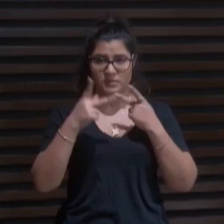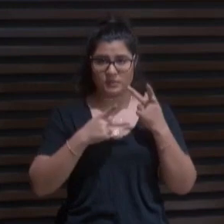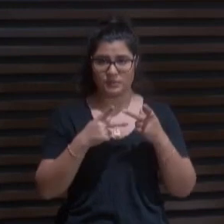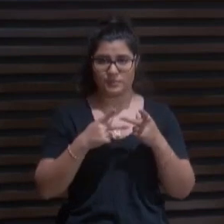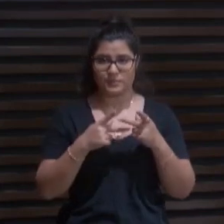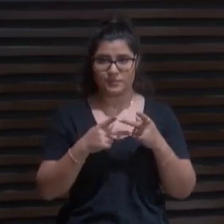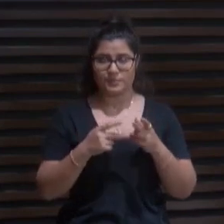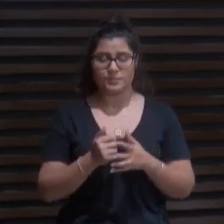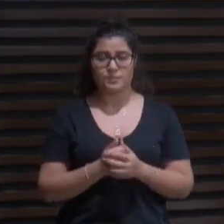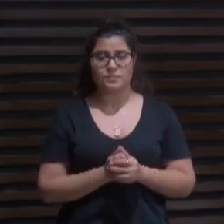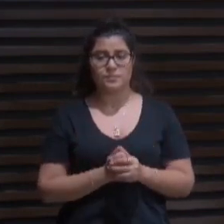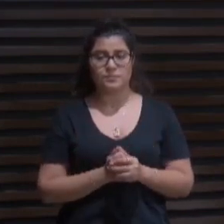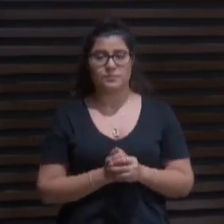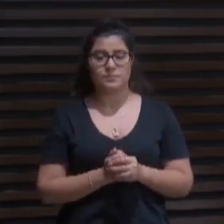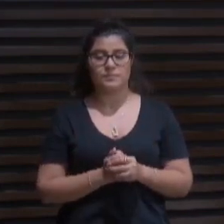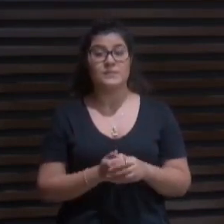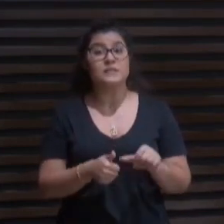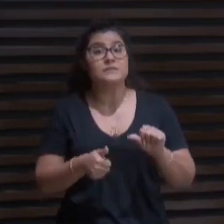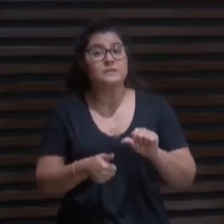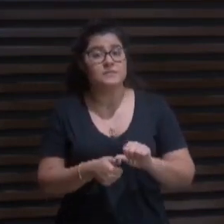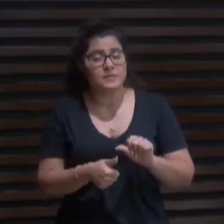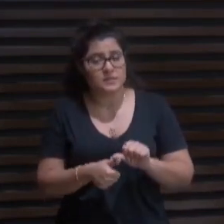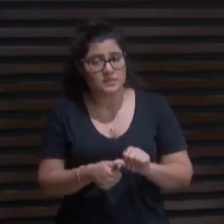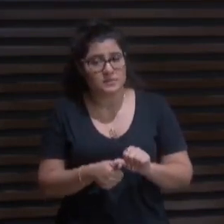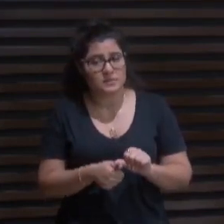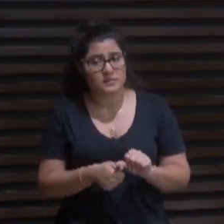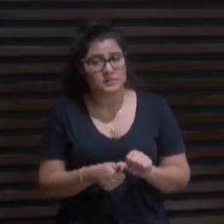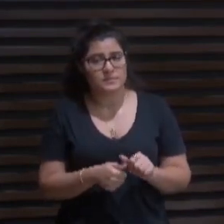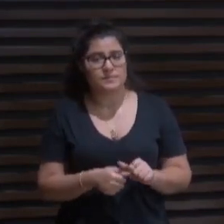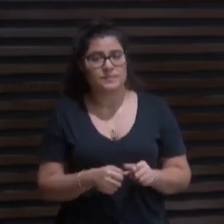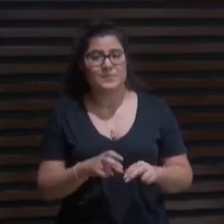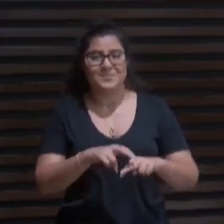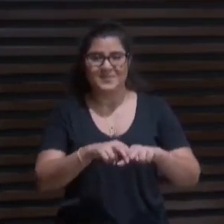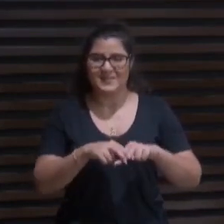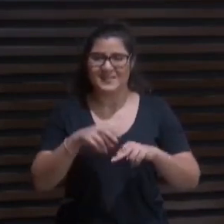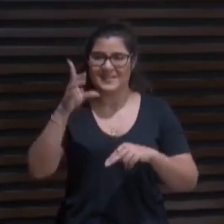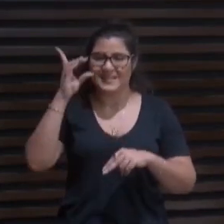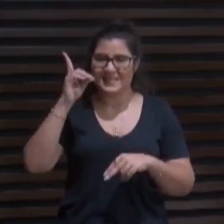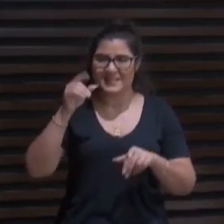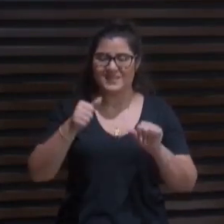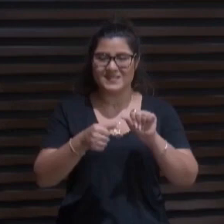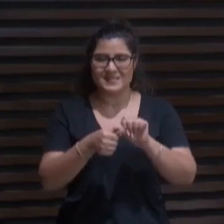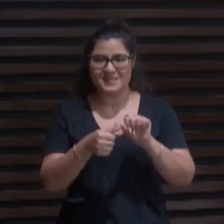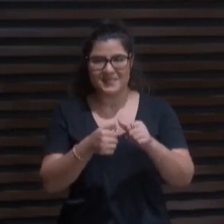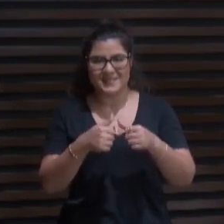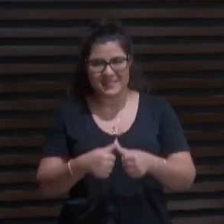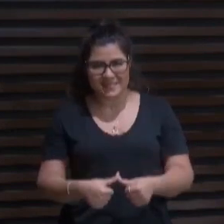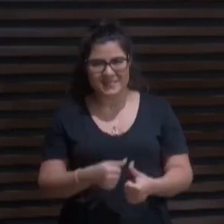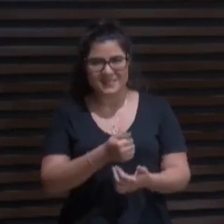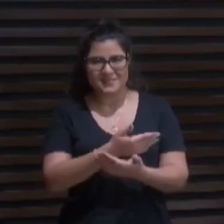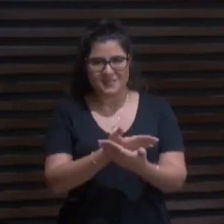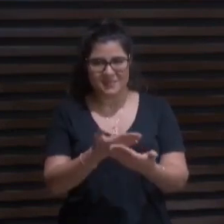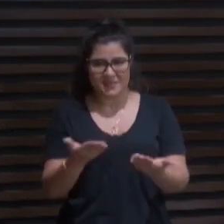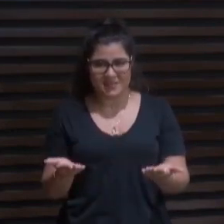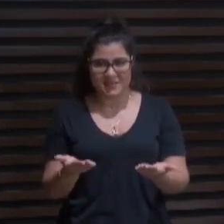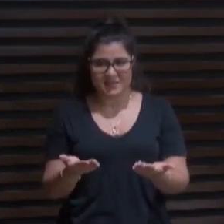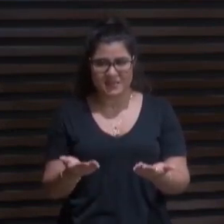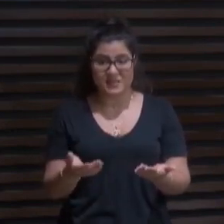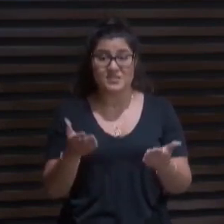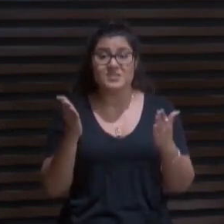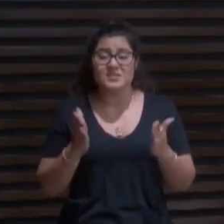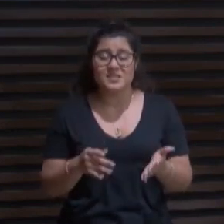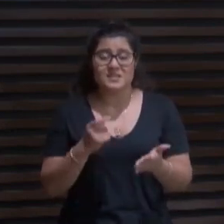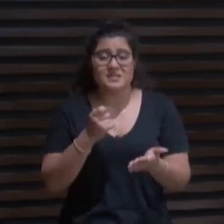falando assim, faz, porque é Deus quem faz isso em você, e Ele já garantiu que fez isso